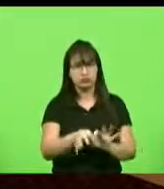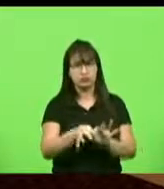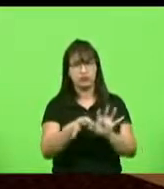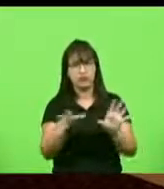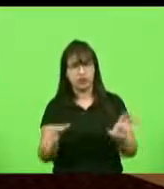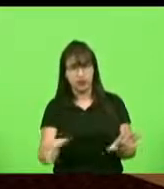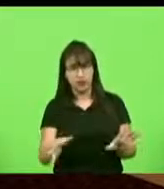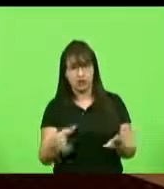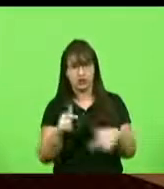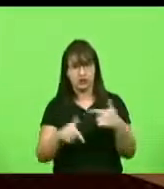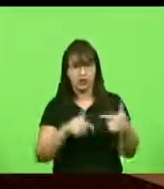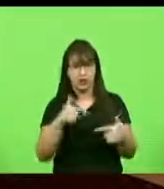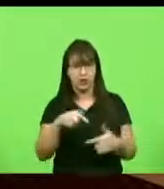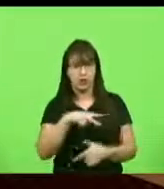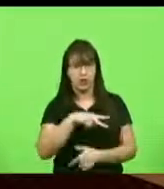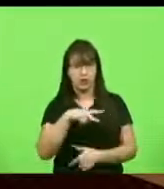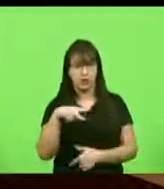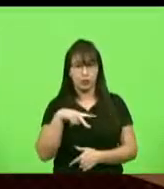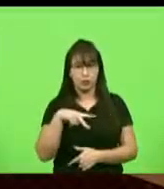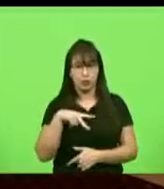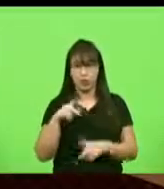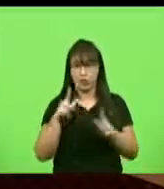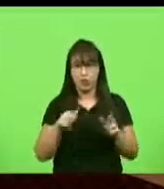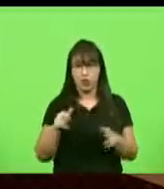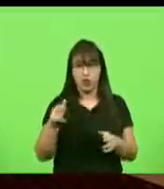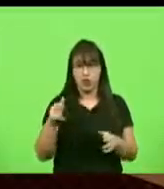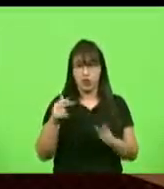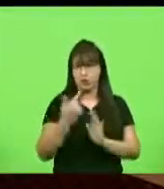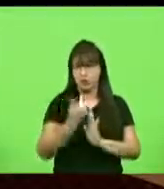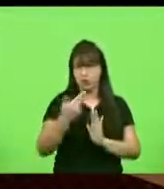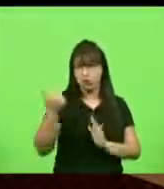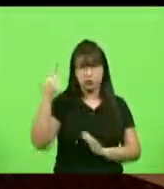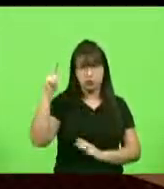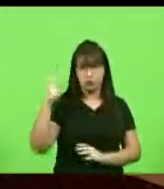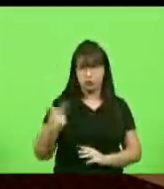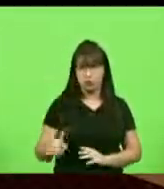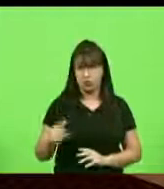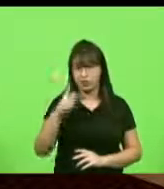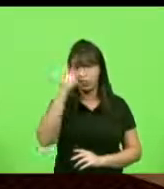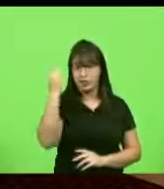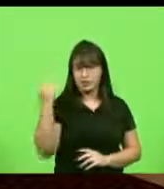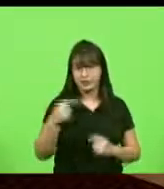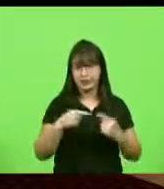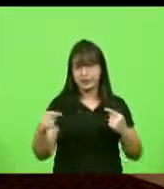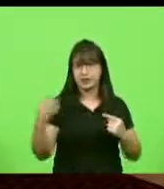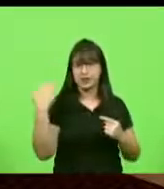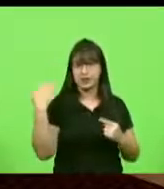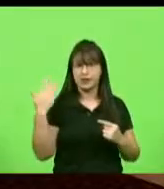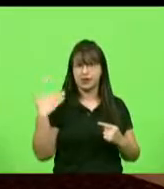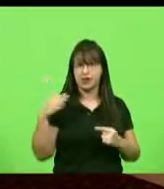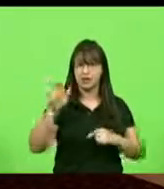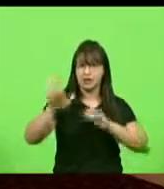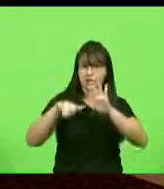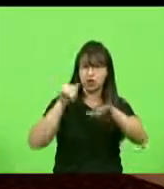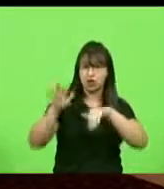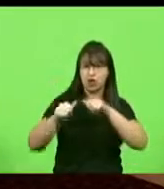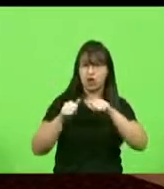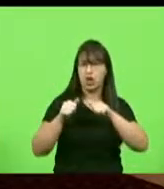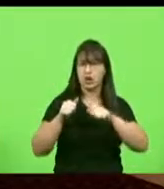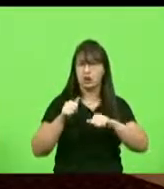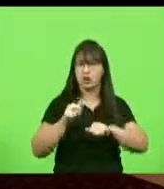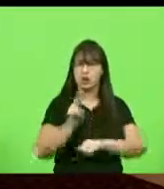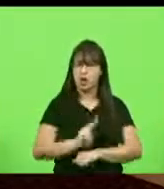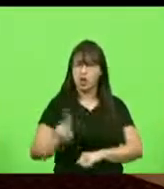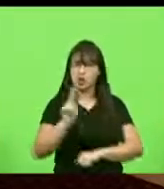público, quanto tantos outros. Né? Na semana passada, outras pessoas também foram chamadas para ocupar